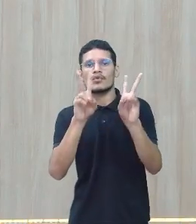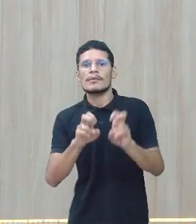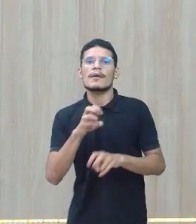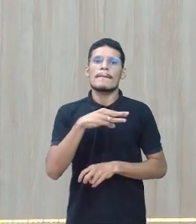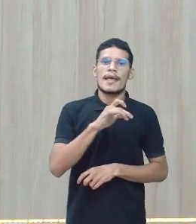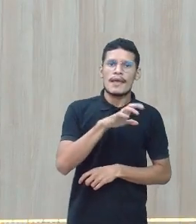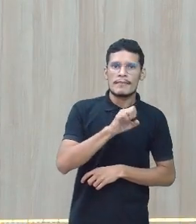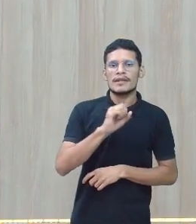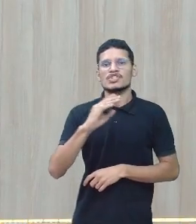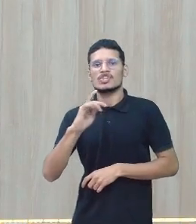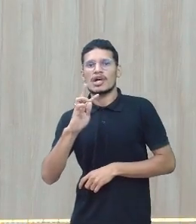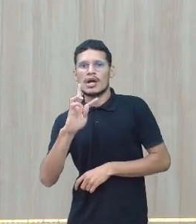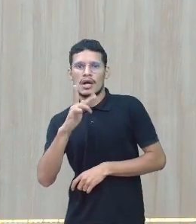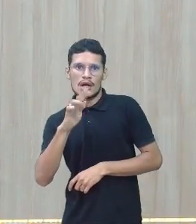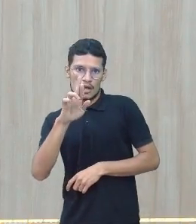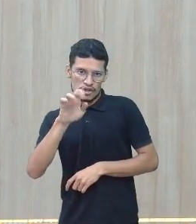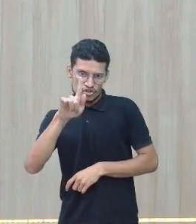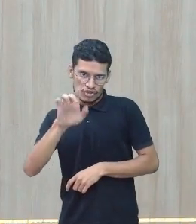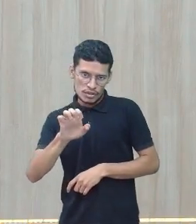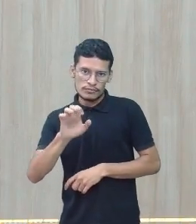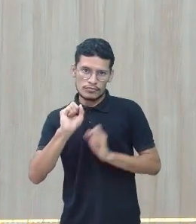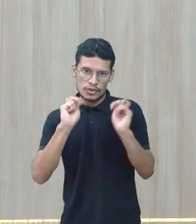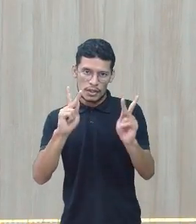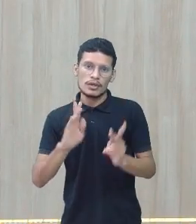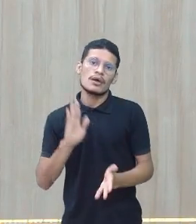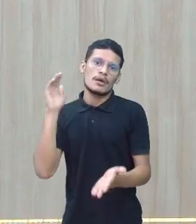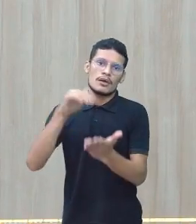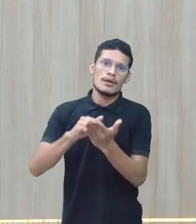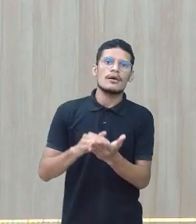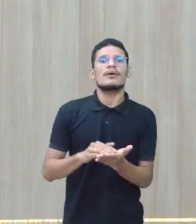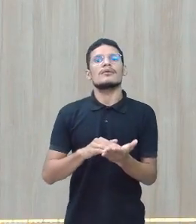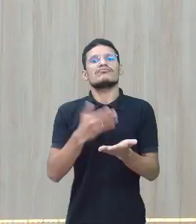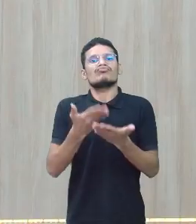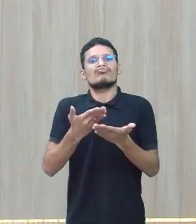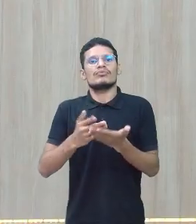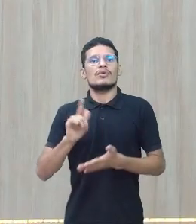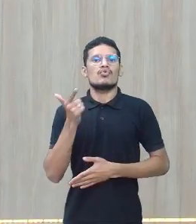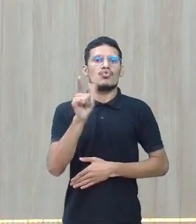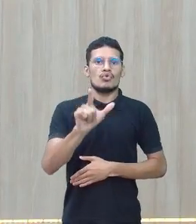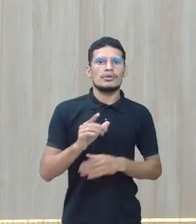pela última vez, tá certo? Um cheiro e até a próxima.